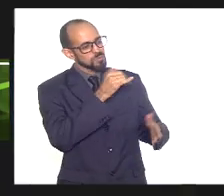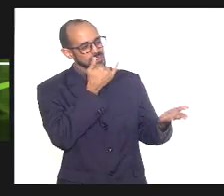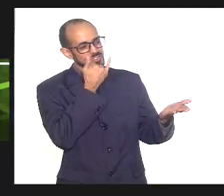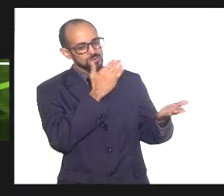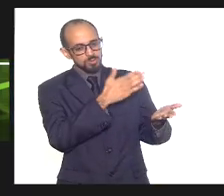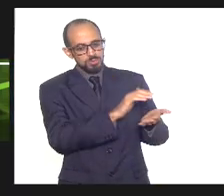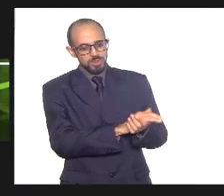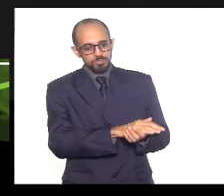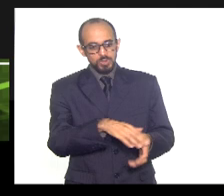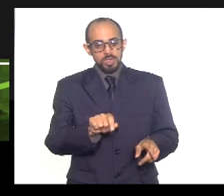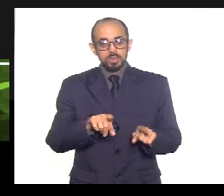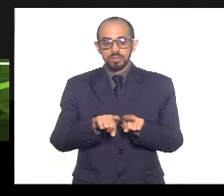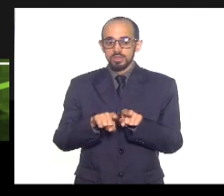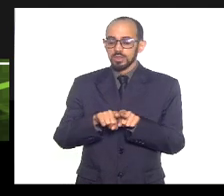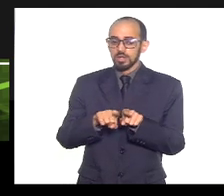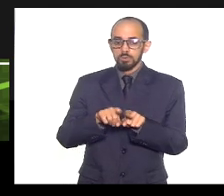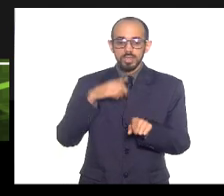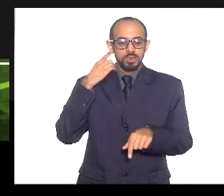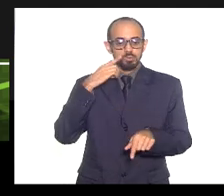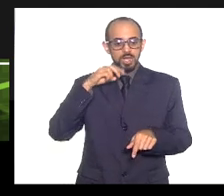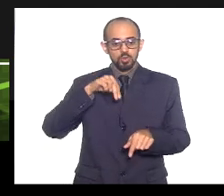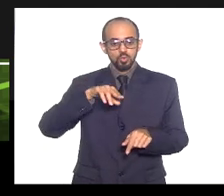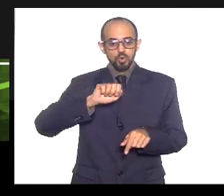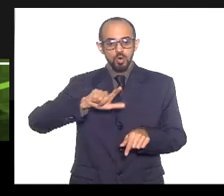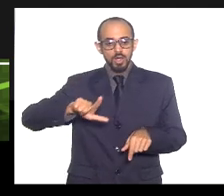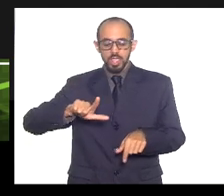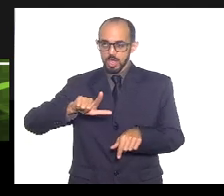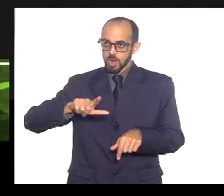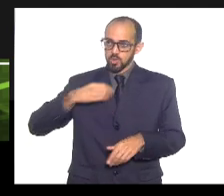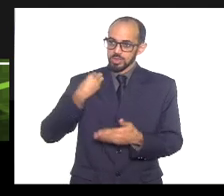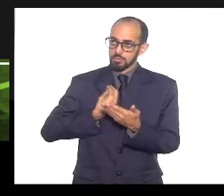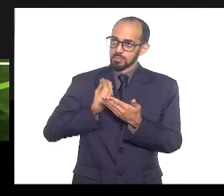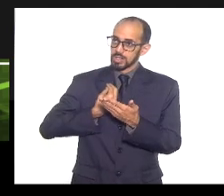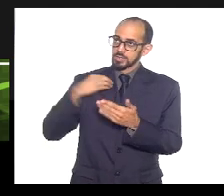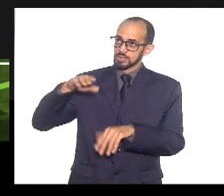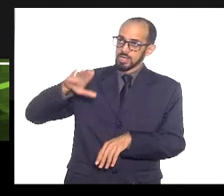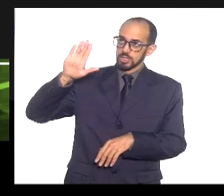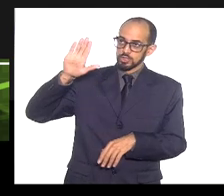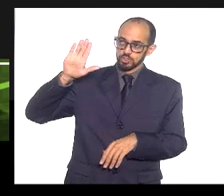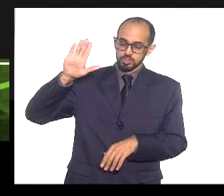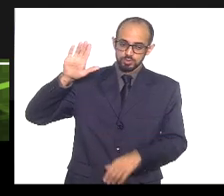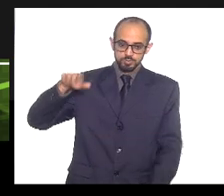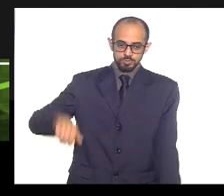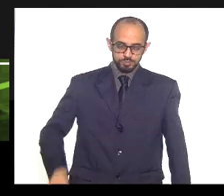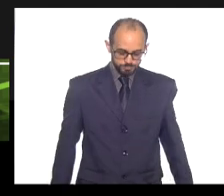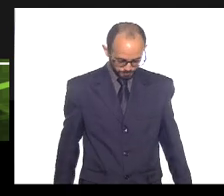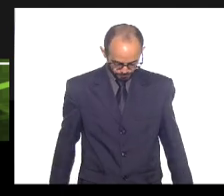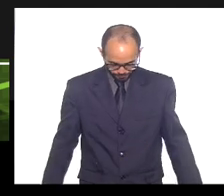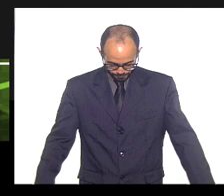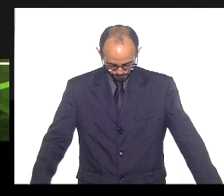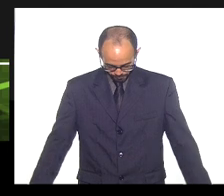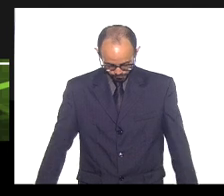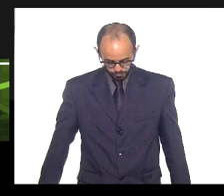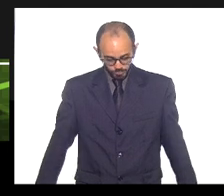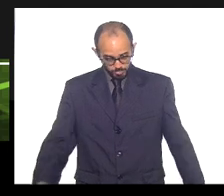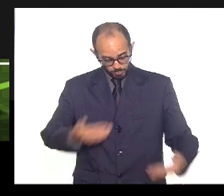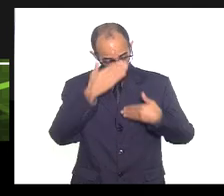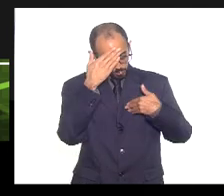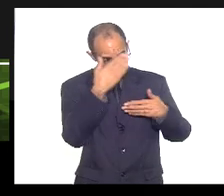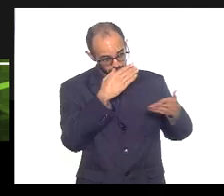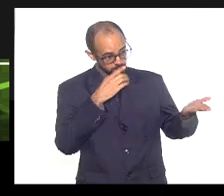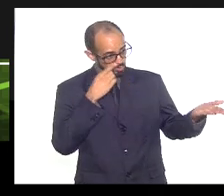Mas, doutor. Noel de Carvalho presente. Deputado Noel de Carvalho também presente. Obrigado,